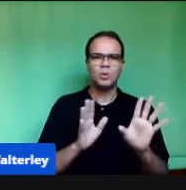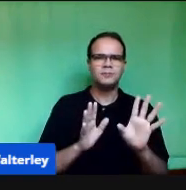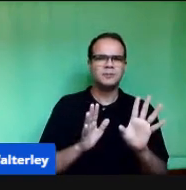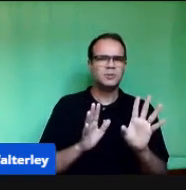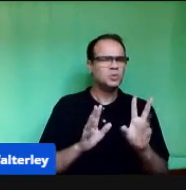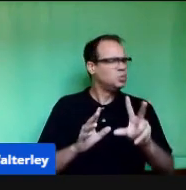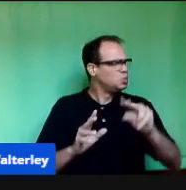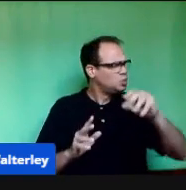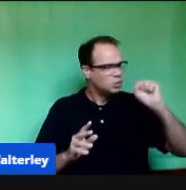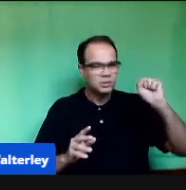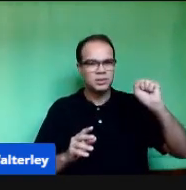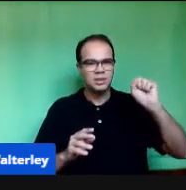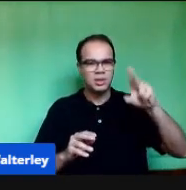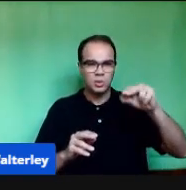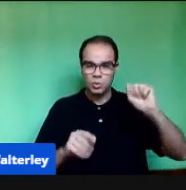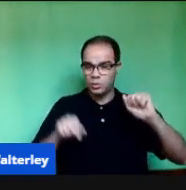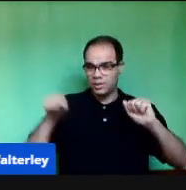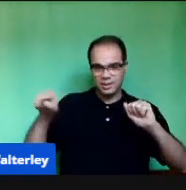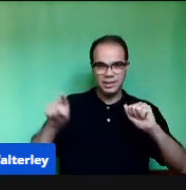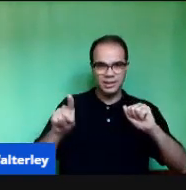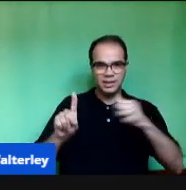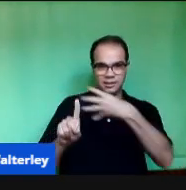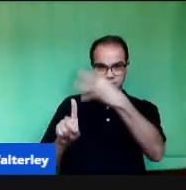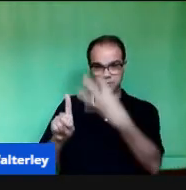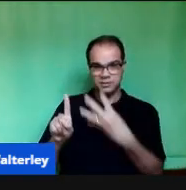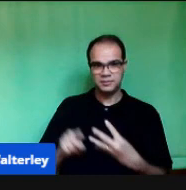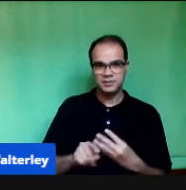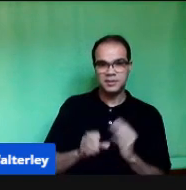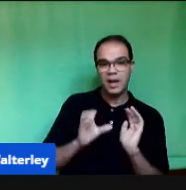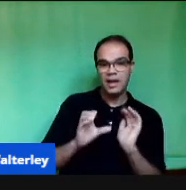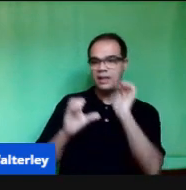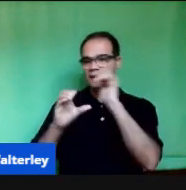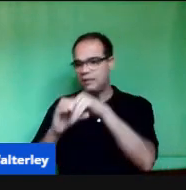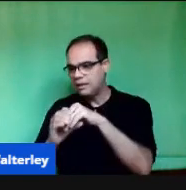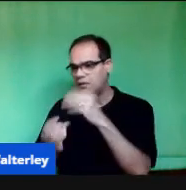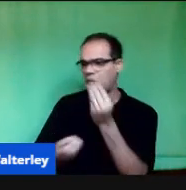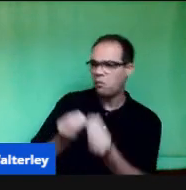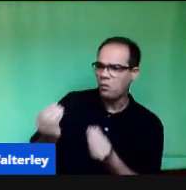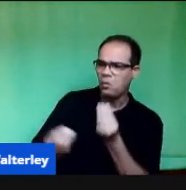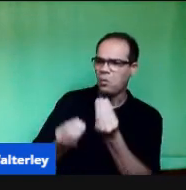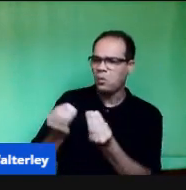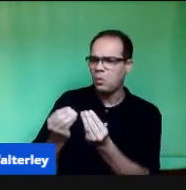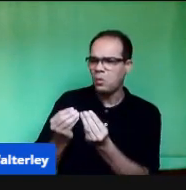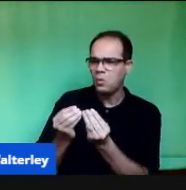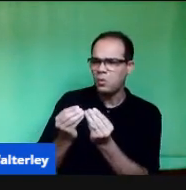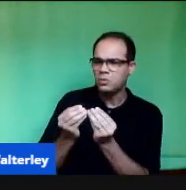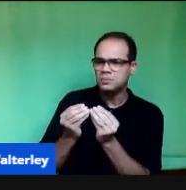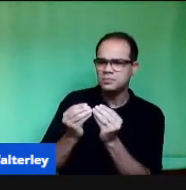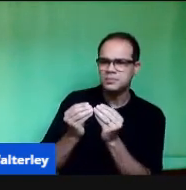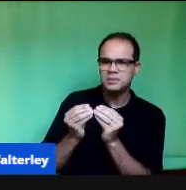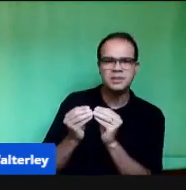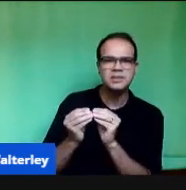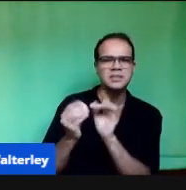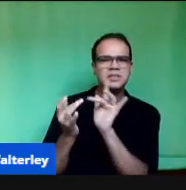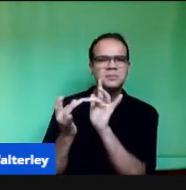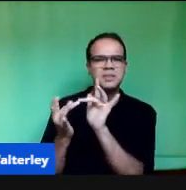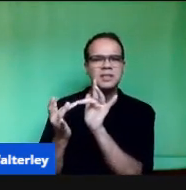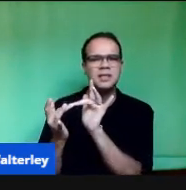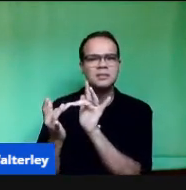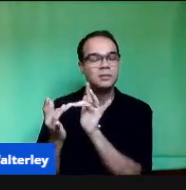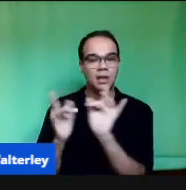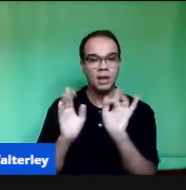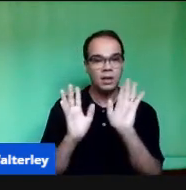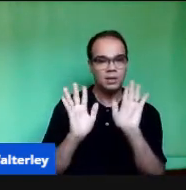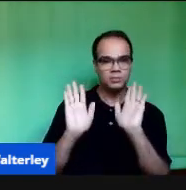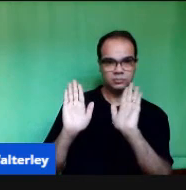intimidade desse adolescente ou a sua própria intimidade enquanto professor e educador, ainda que